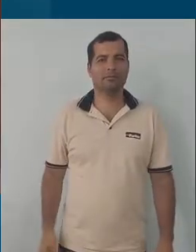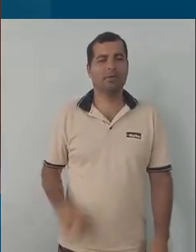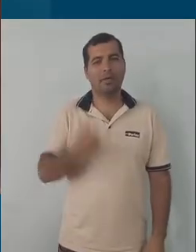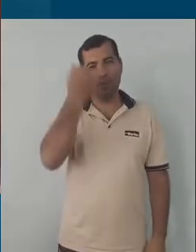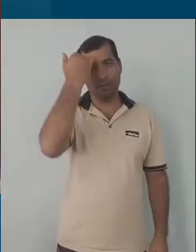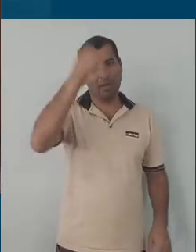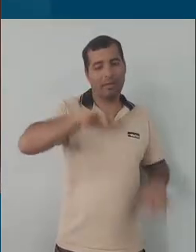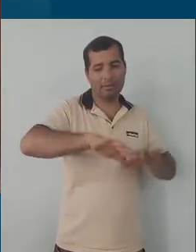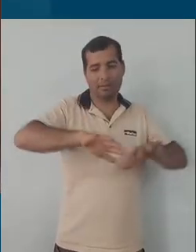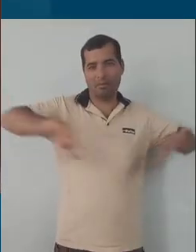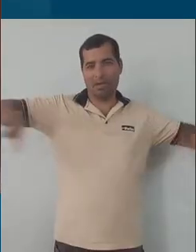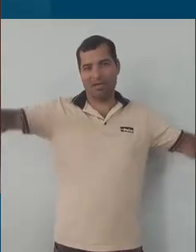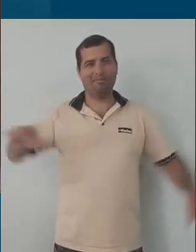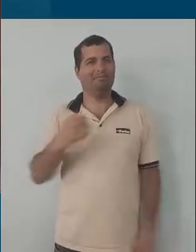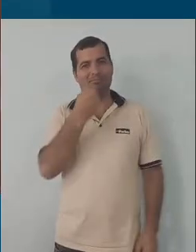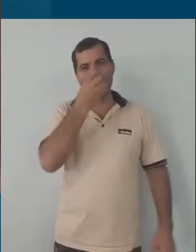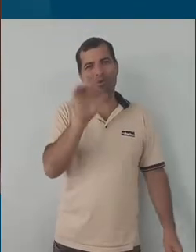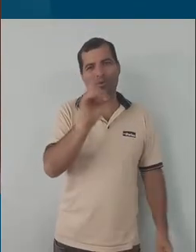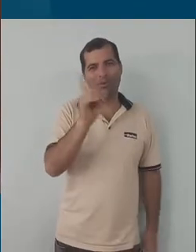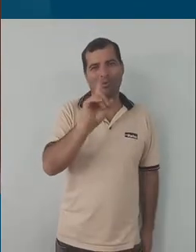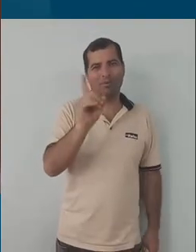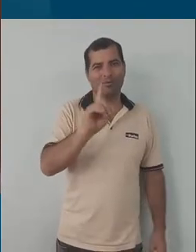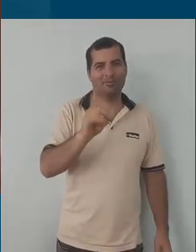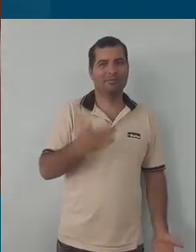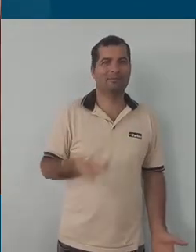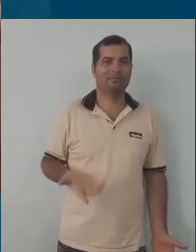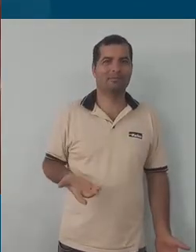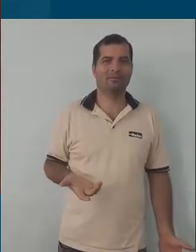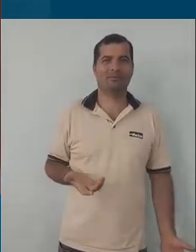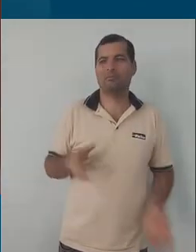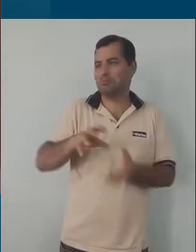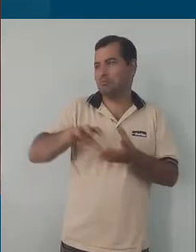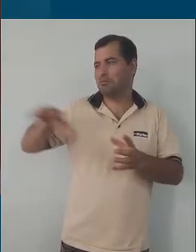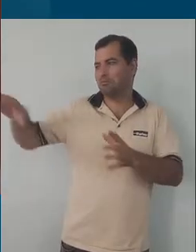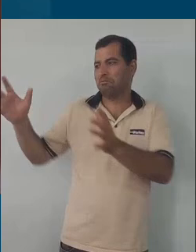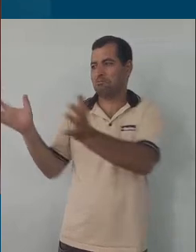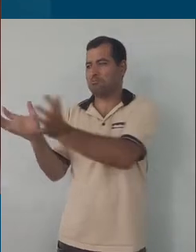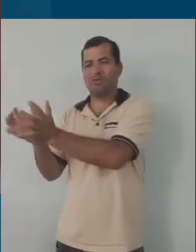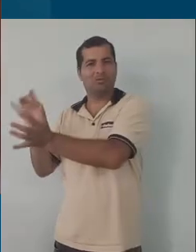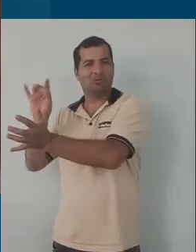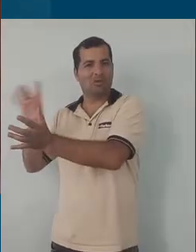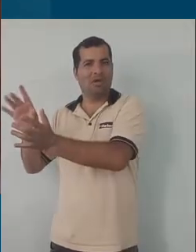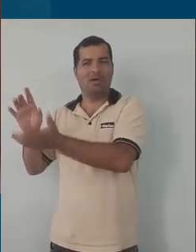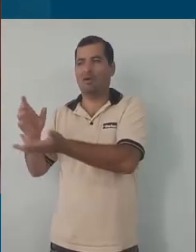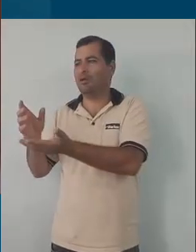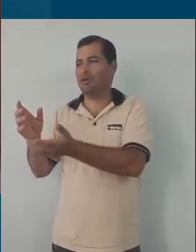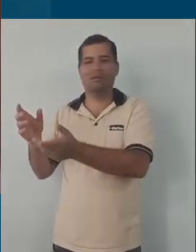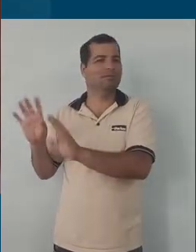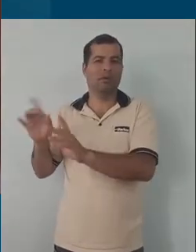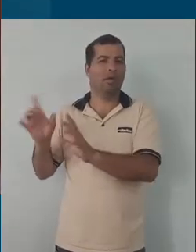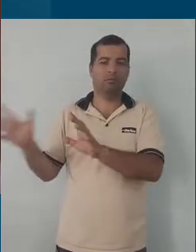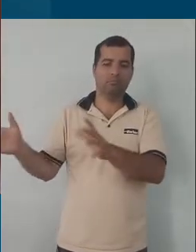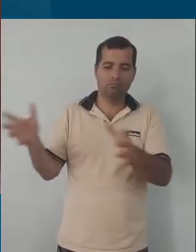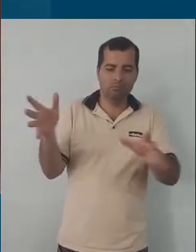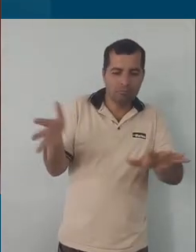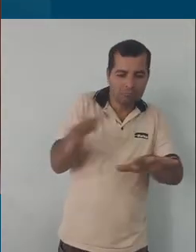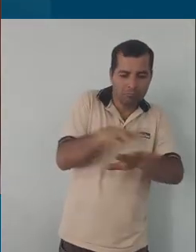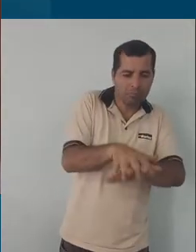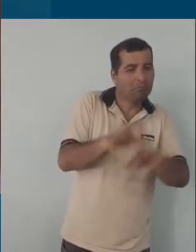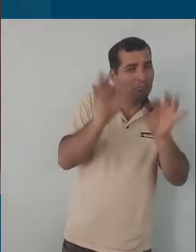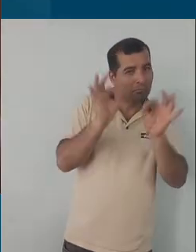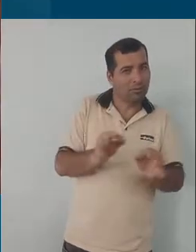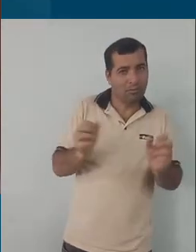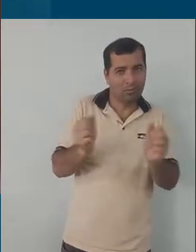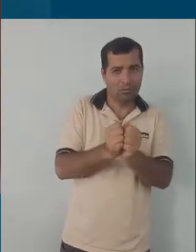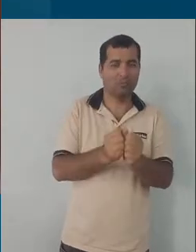as crianças vai contra tudo que eu tenho estudado, tudo que eu tenho visto na maior parte das teorias,